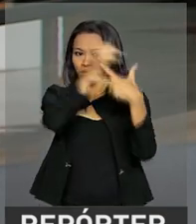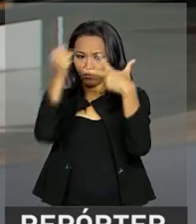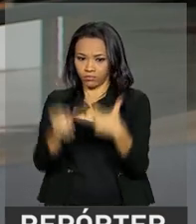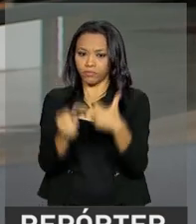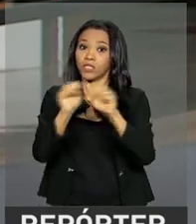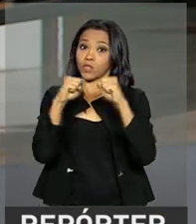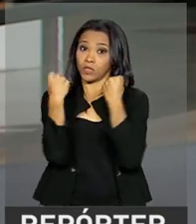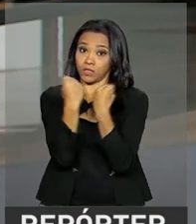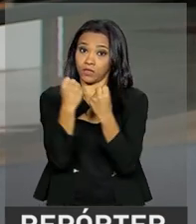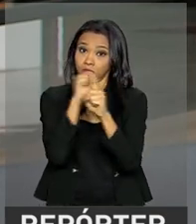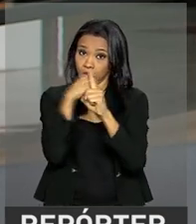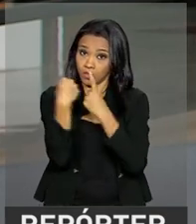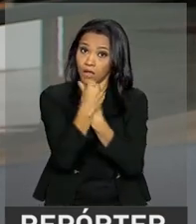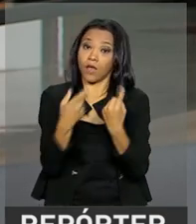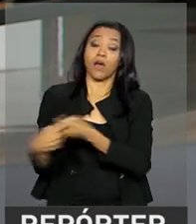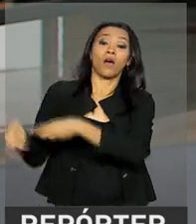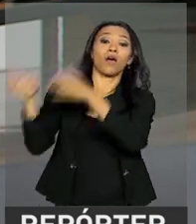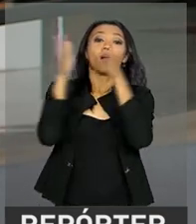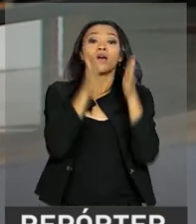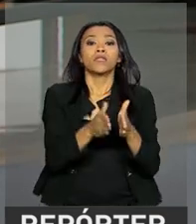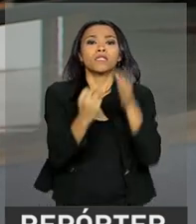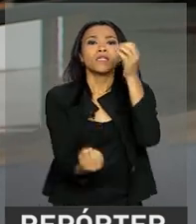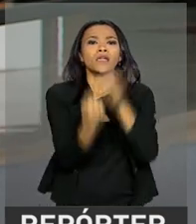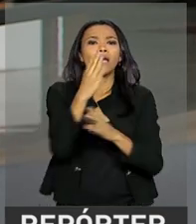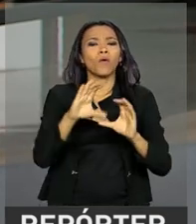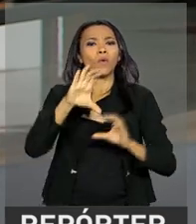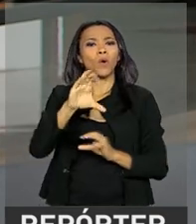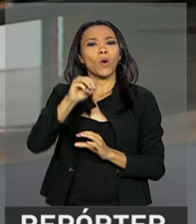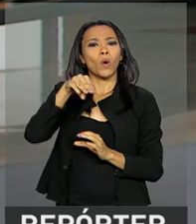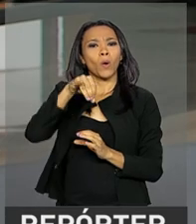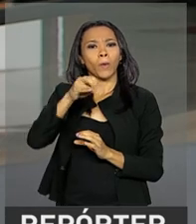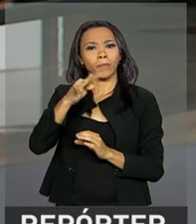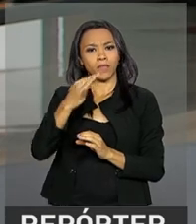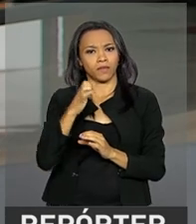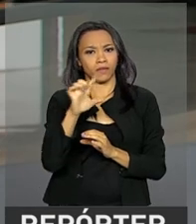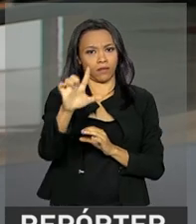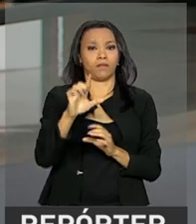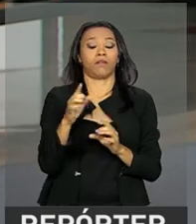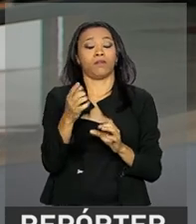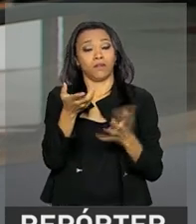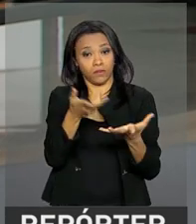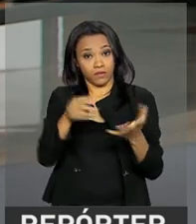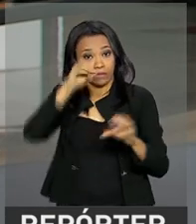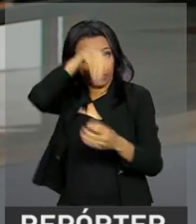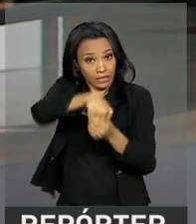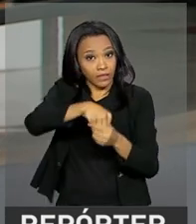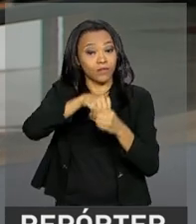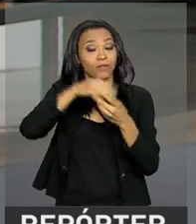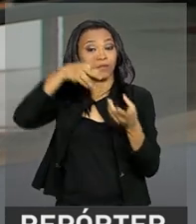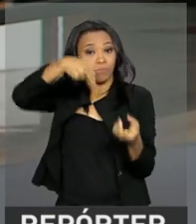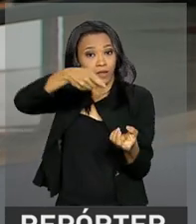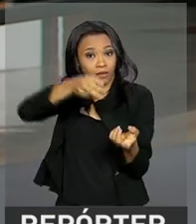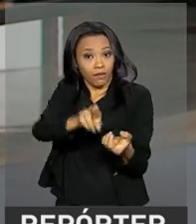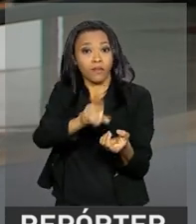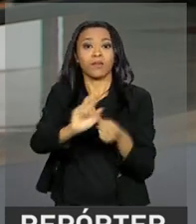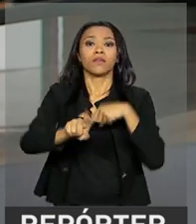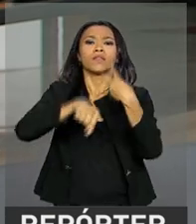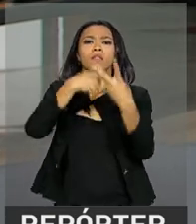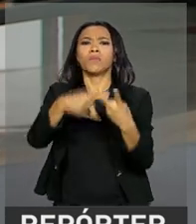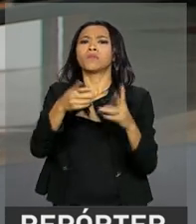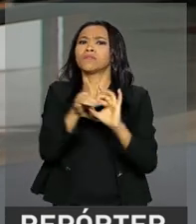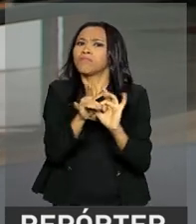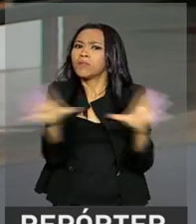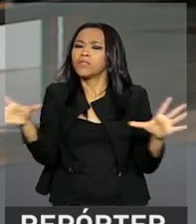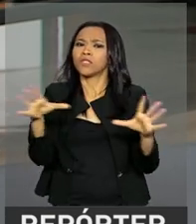a criação de um comitê entre os minos da Justiça da defesa e o gabinete de segurança institucional e a autorização para que as